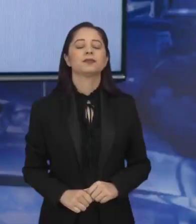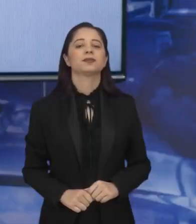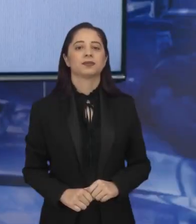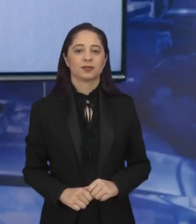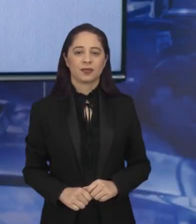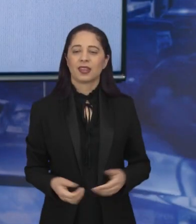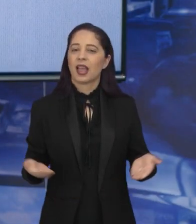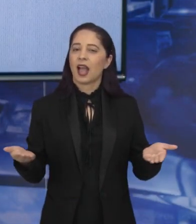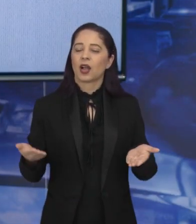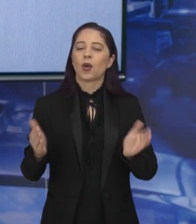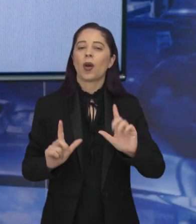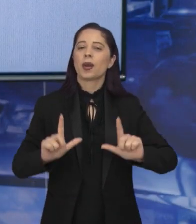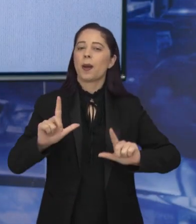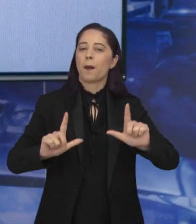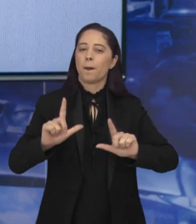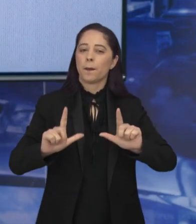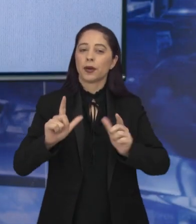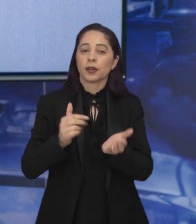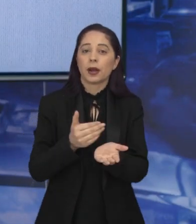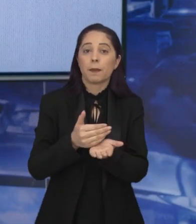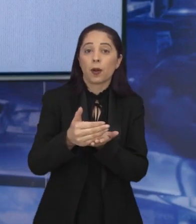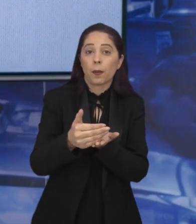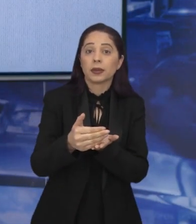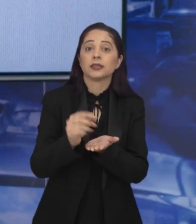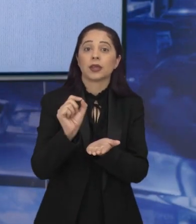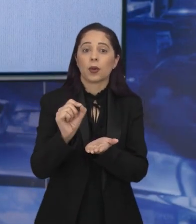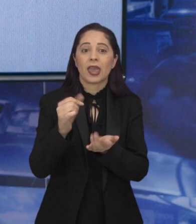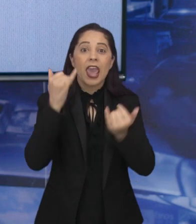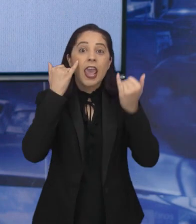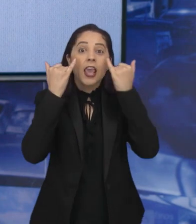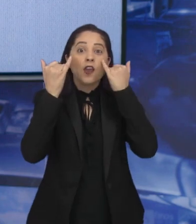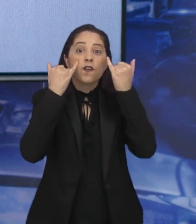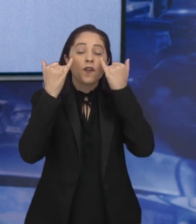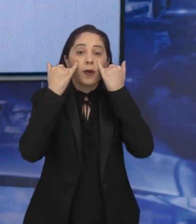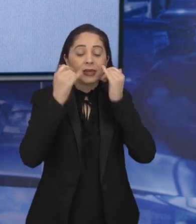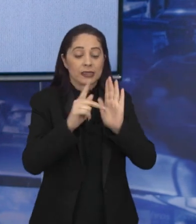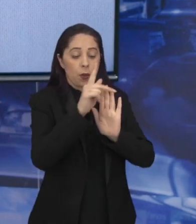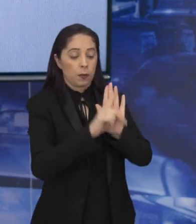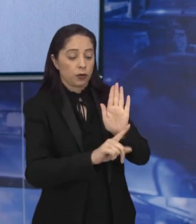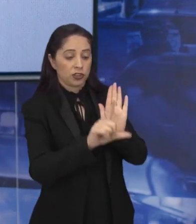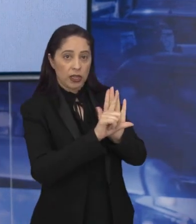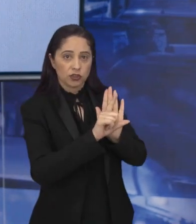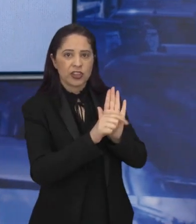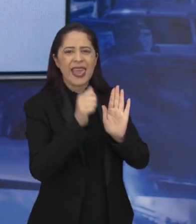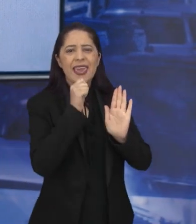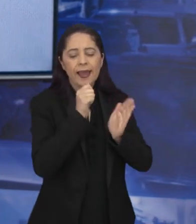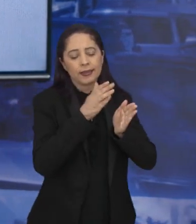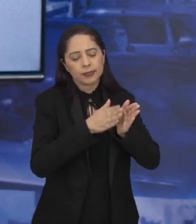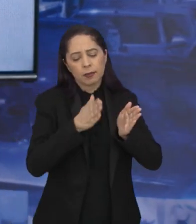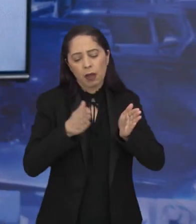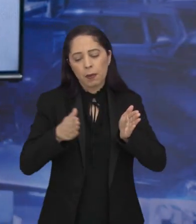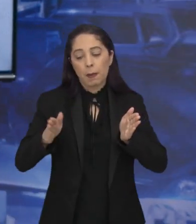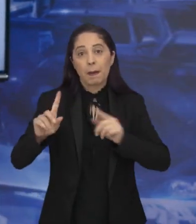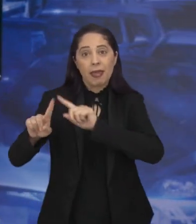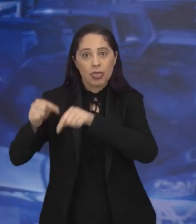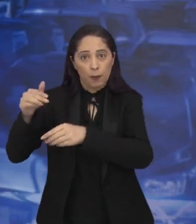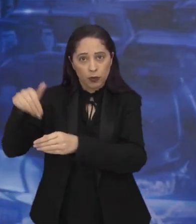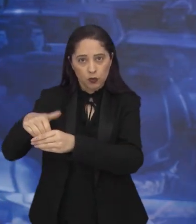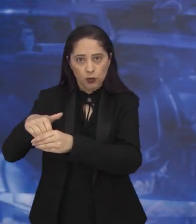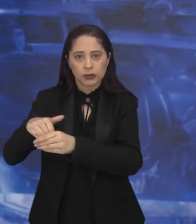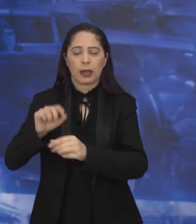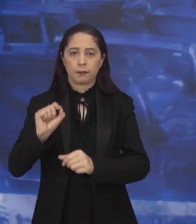E a gente abre o Ação Parlamentar de hoje com informação sobre um projeto de lei que tramita aqui na Câmara para estimular